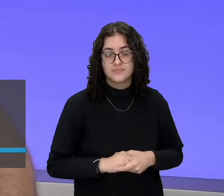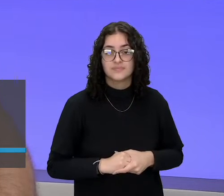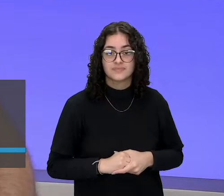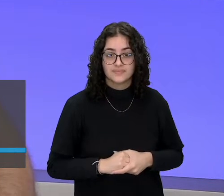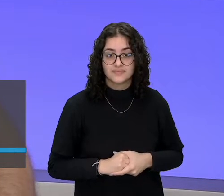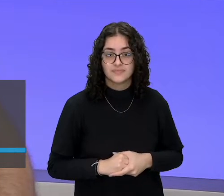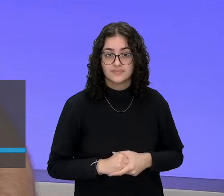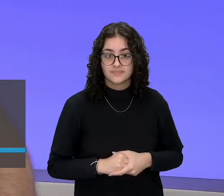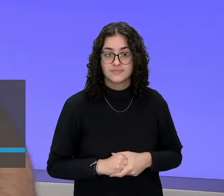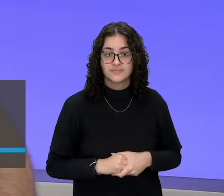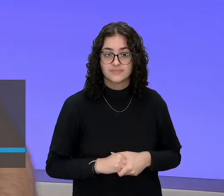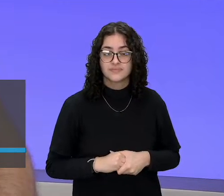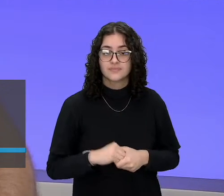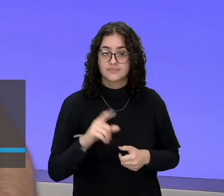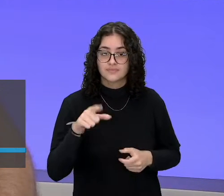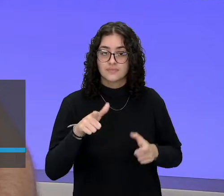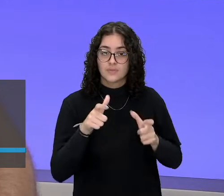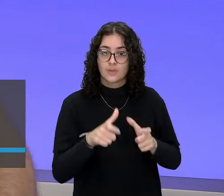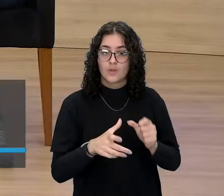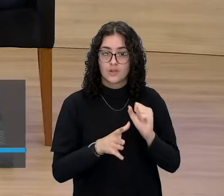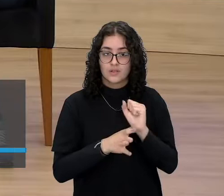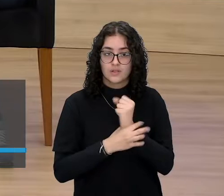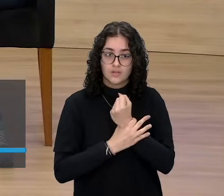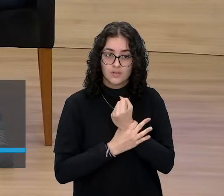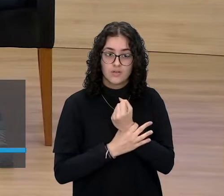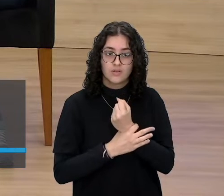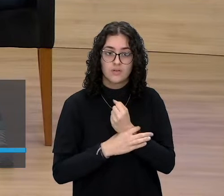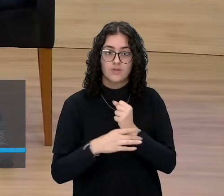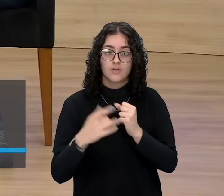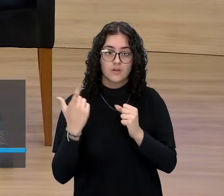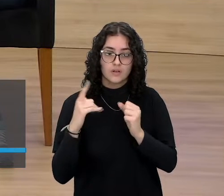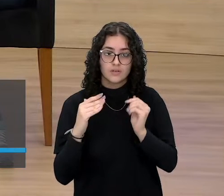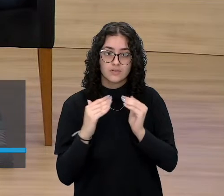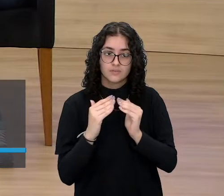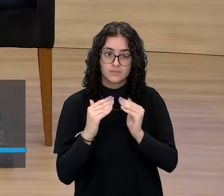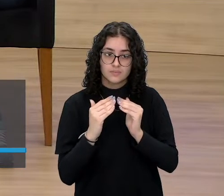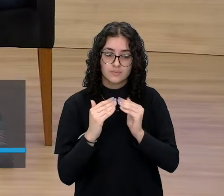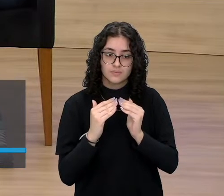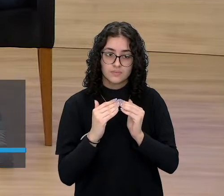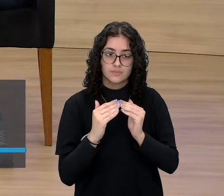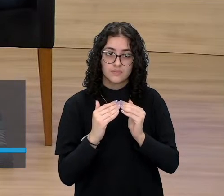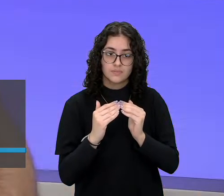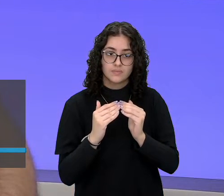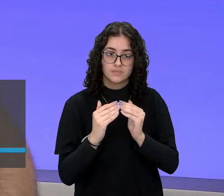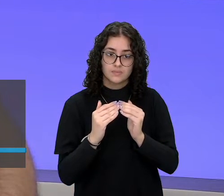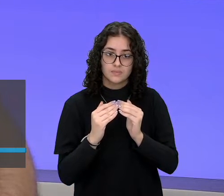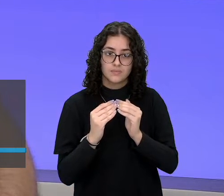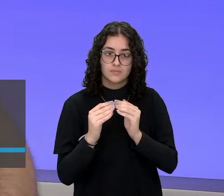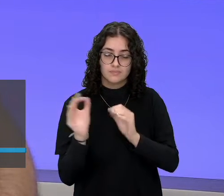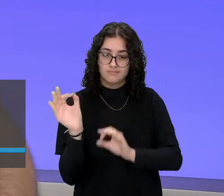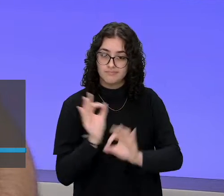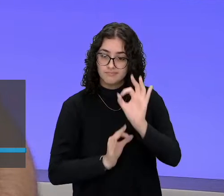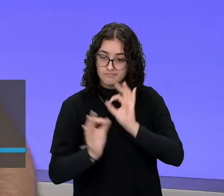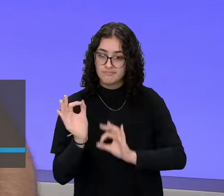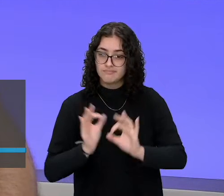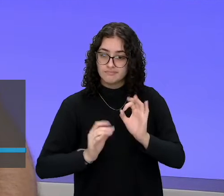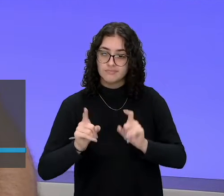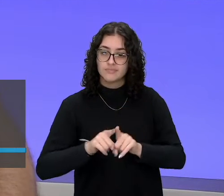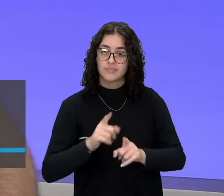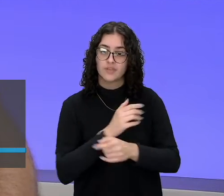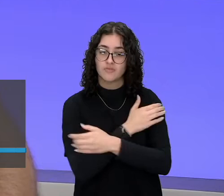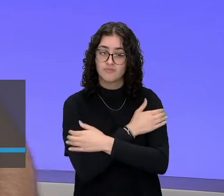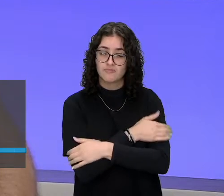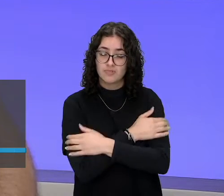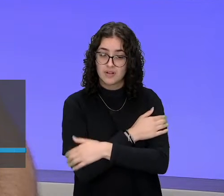enfim, os lugares seguros para passar temporadas, construir algo em torno, né? Frio